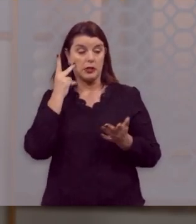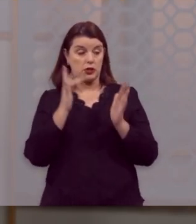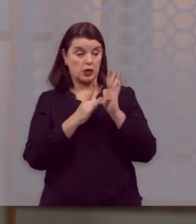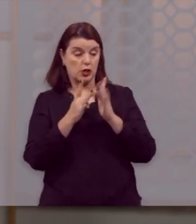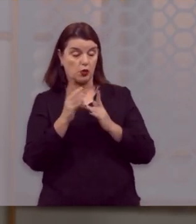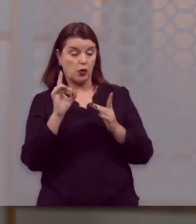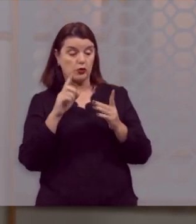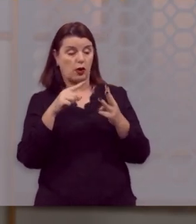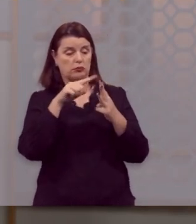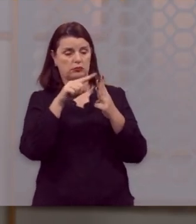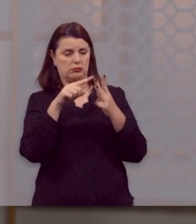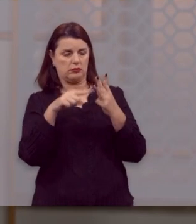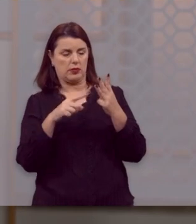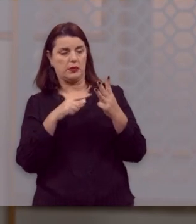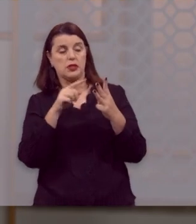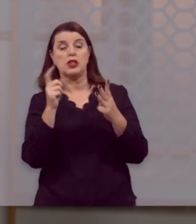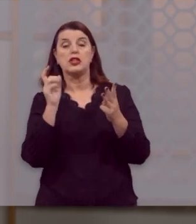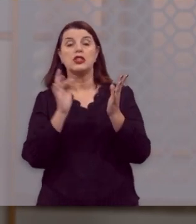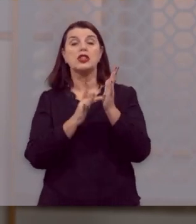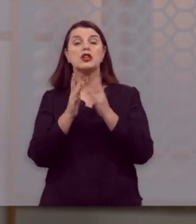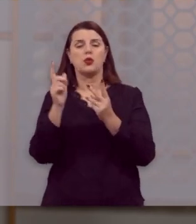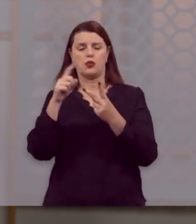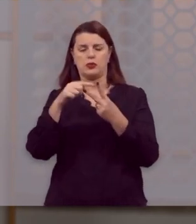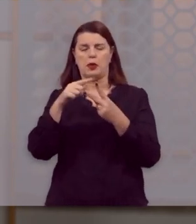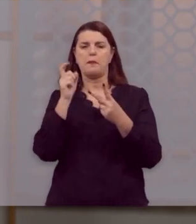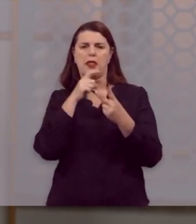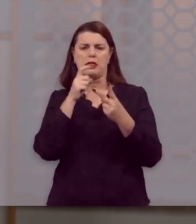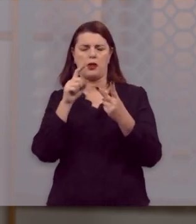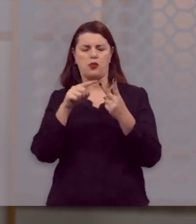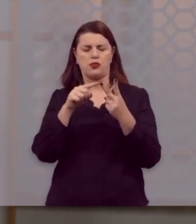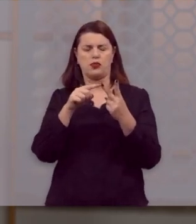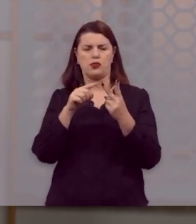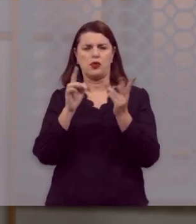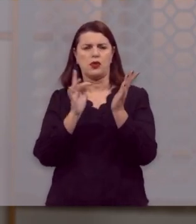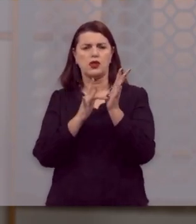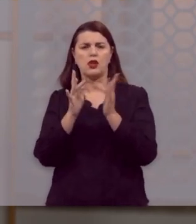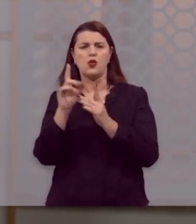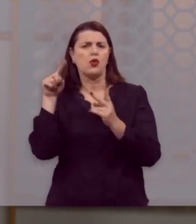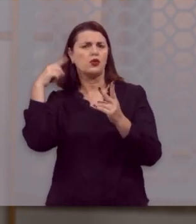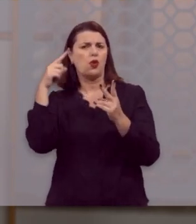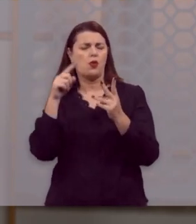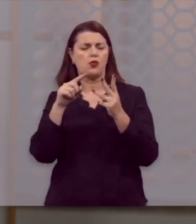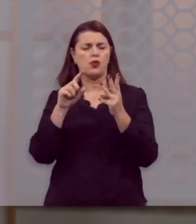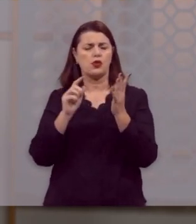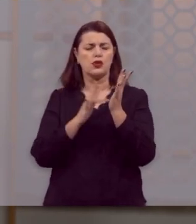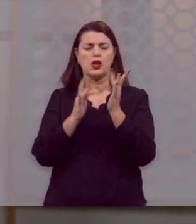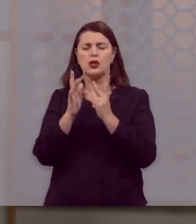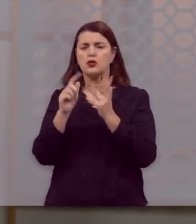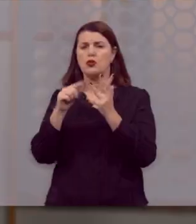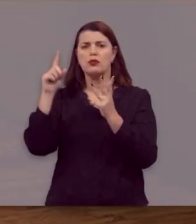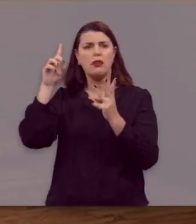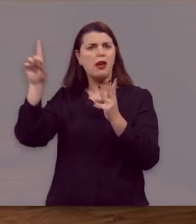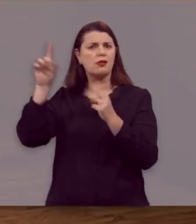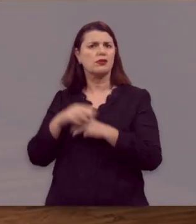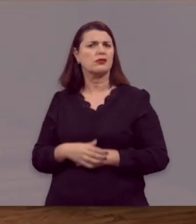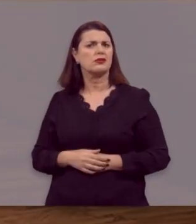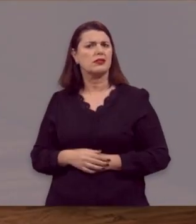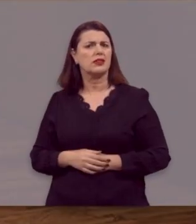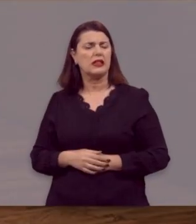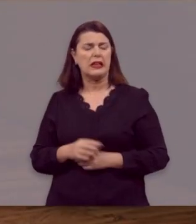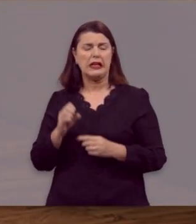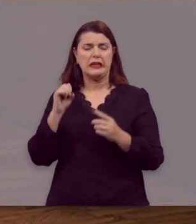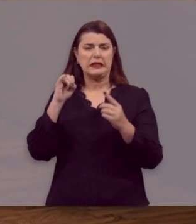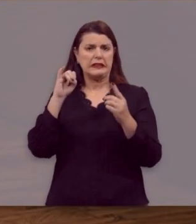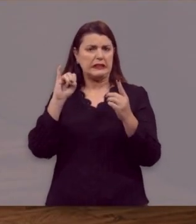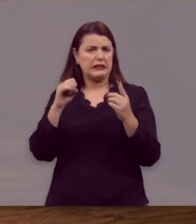opções. Ou ele é um mentiroso, ou ele é um louco, ou ele é Deus. Se ele não